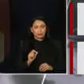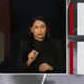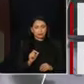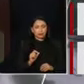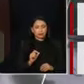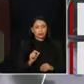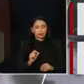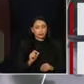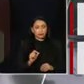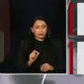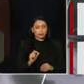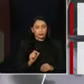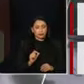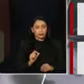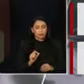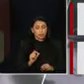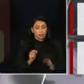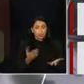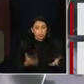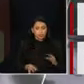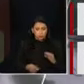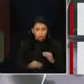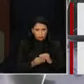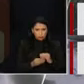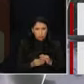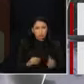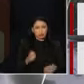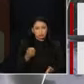Adicionalmente, é imperativo